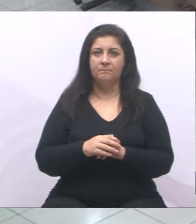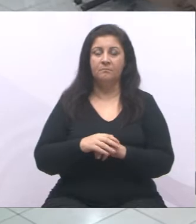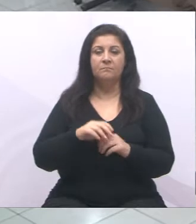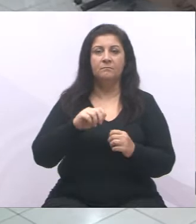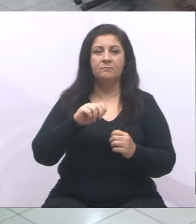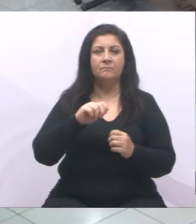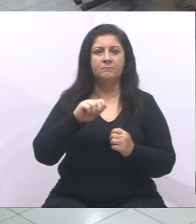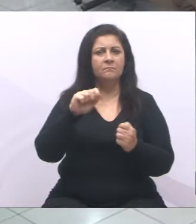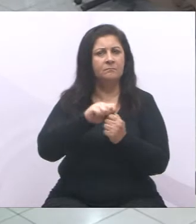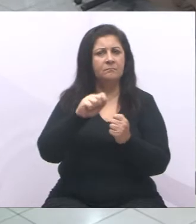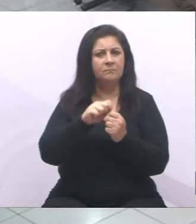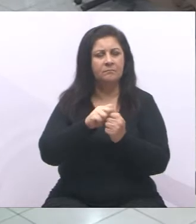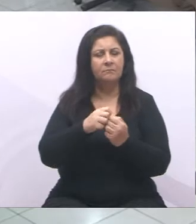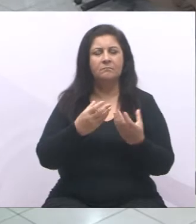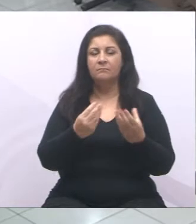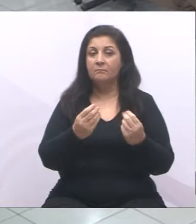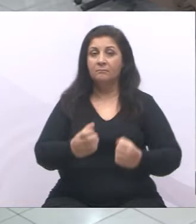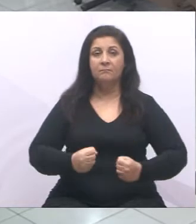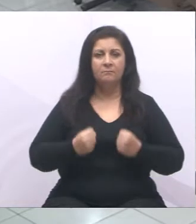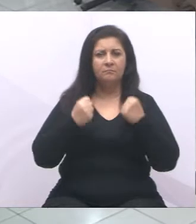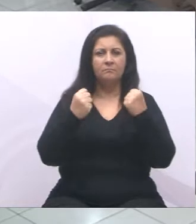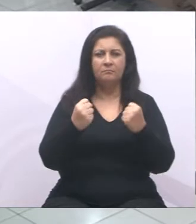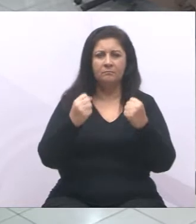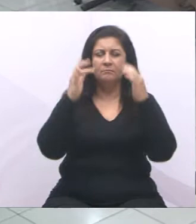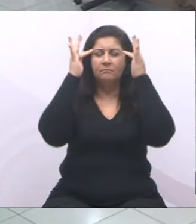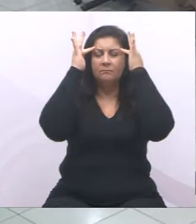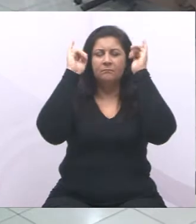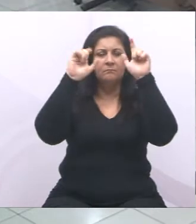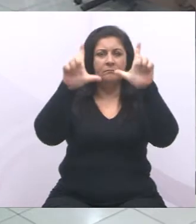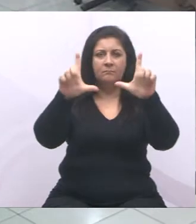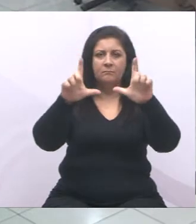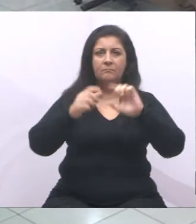com dedicação e lealdade